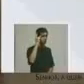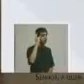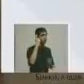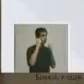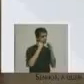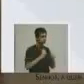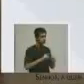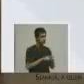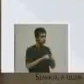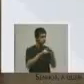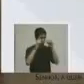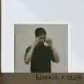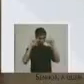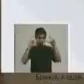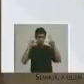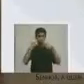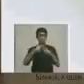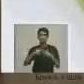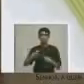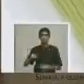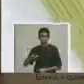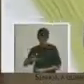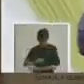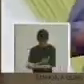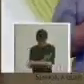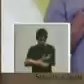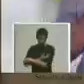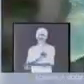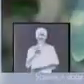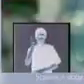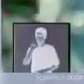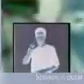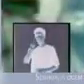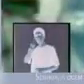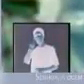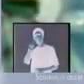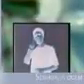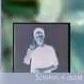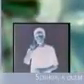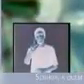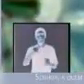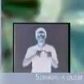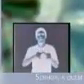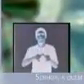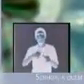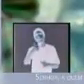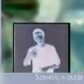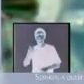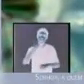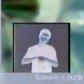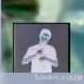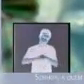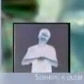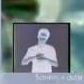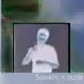Deus o livre e guarde. Nós não podemos, consciente, muito menos inconsciente, sermos instrumentos do demônio.